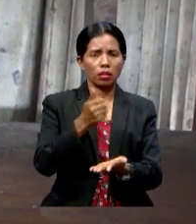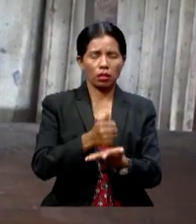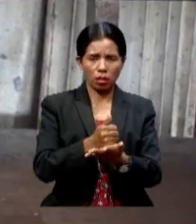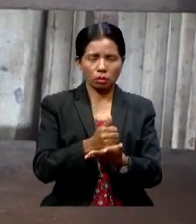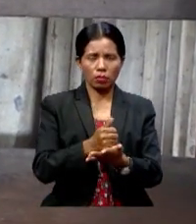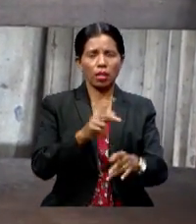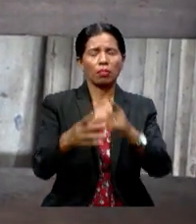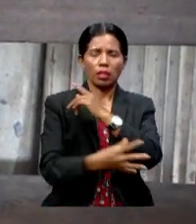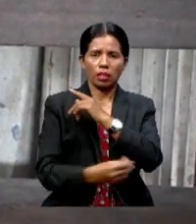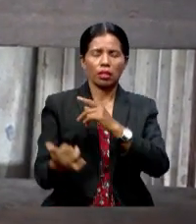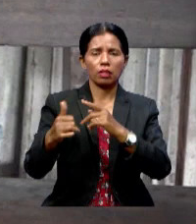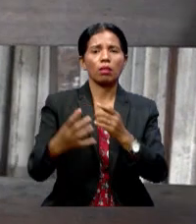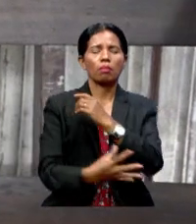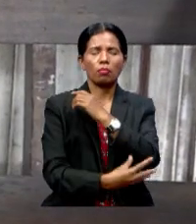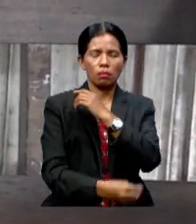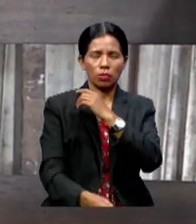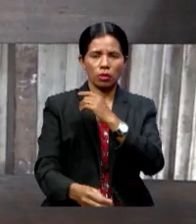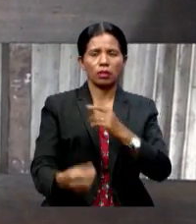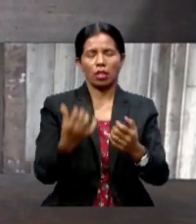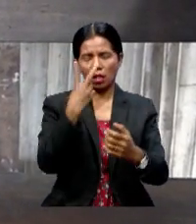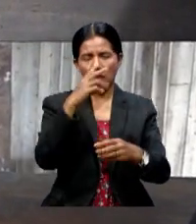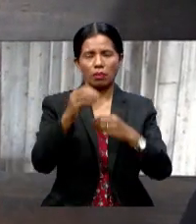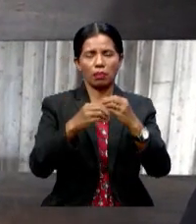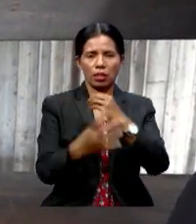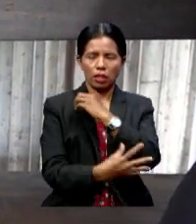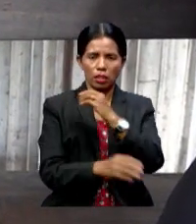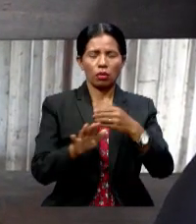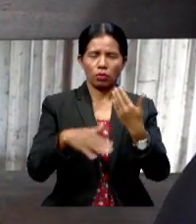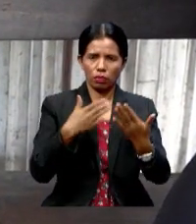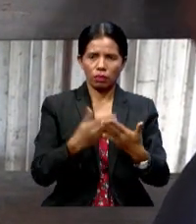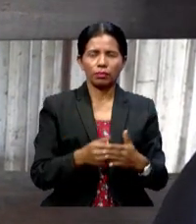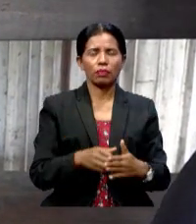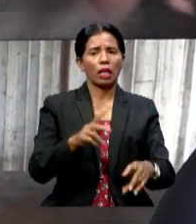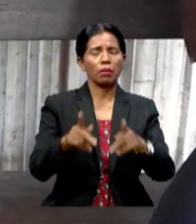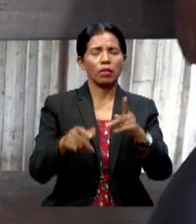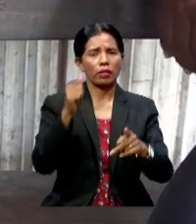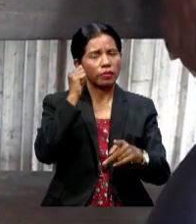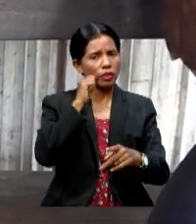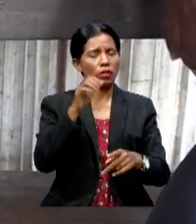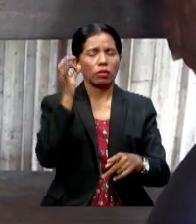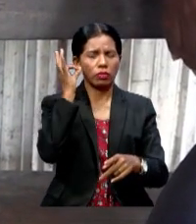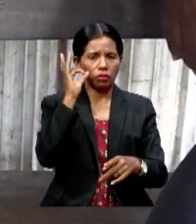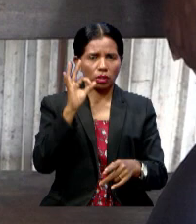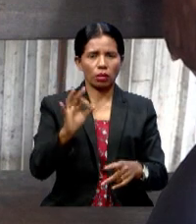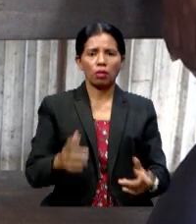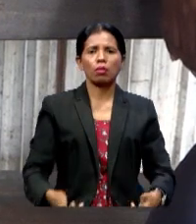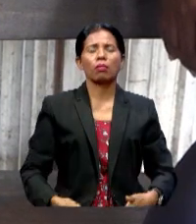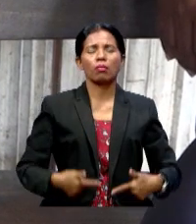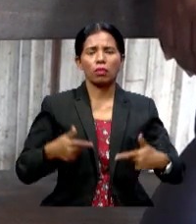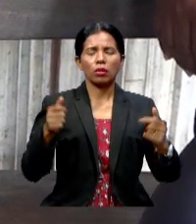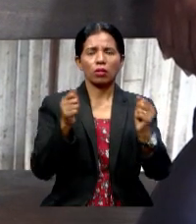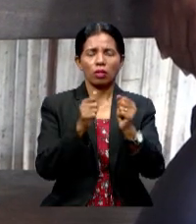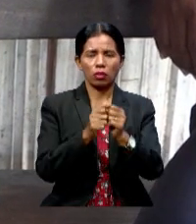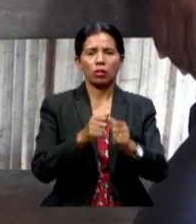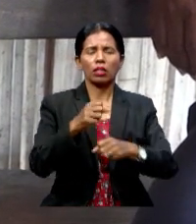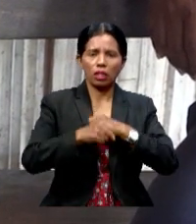vulnerável sira nebe mori su condição grave. Que ema nebe hansa falo, hansa ne mori su grave